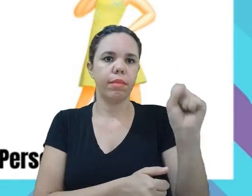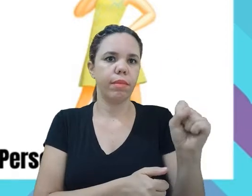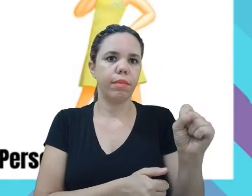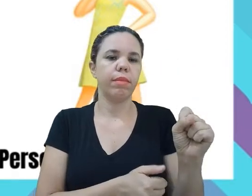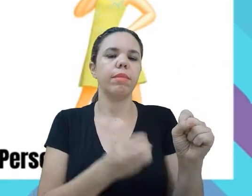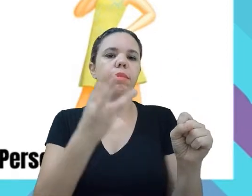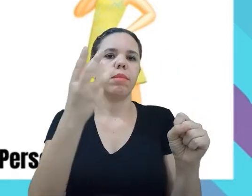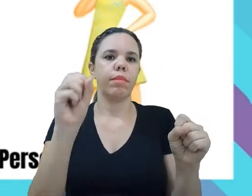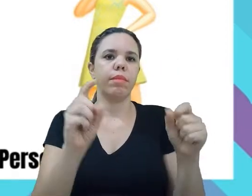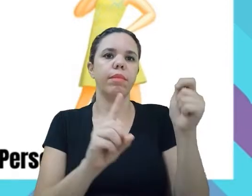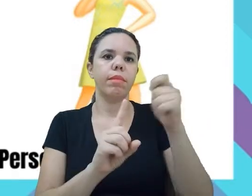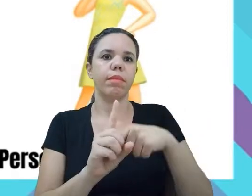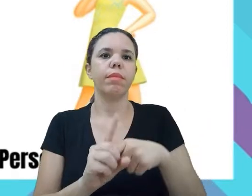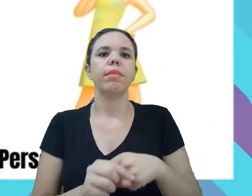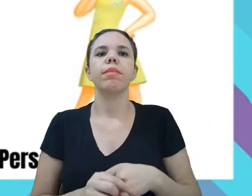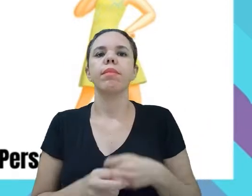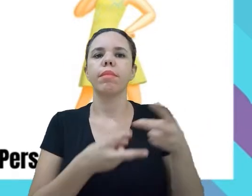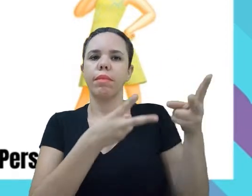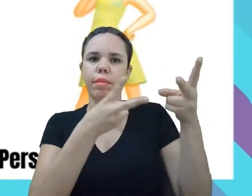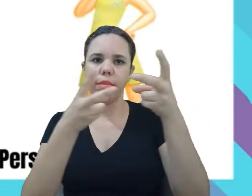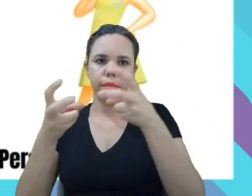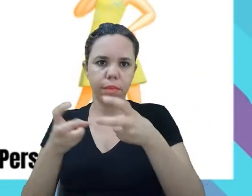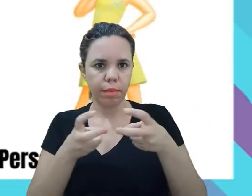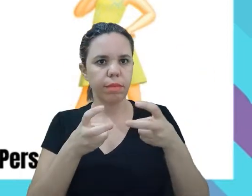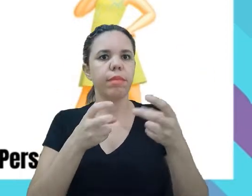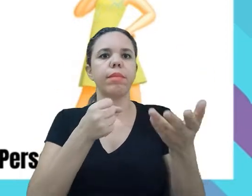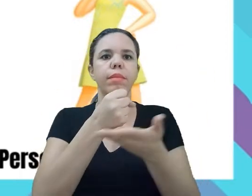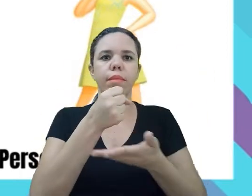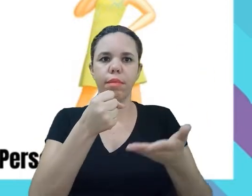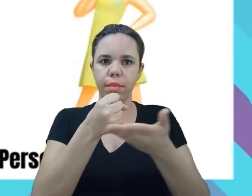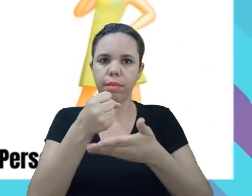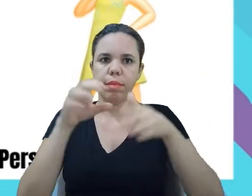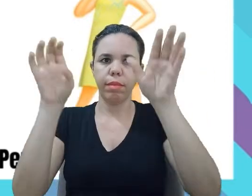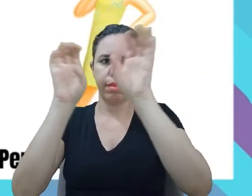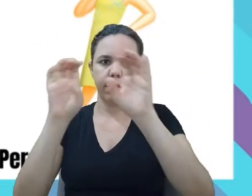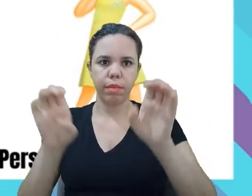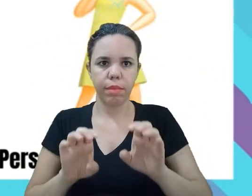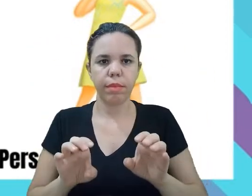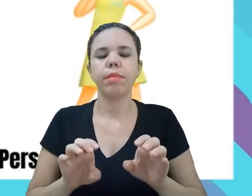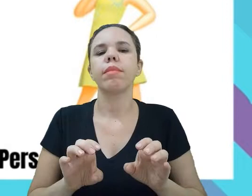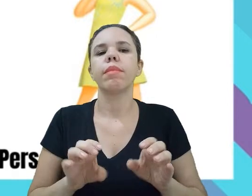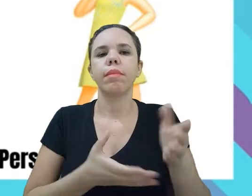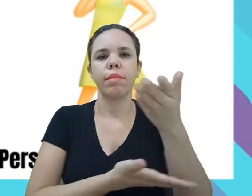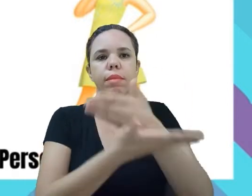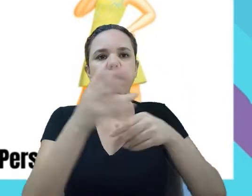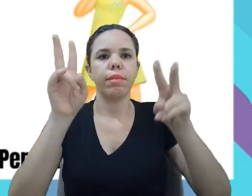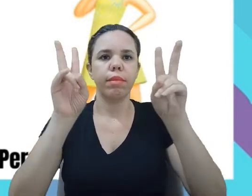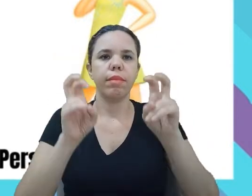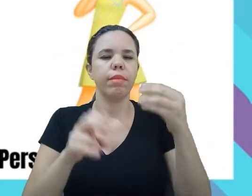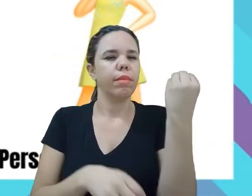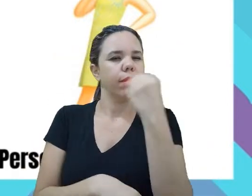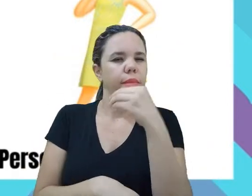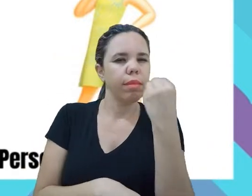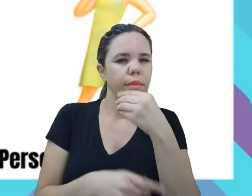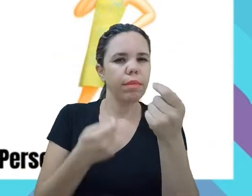característica principal do psicopata é ser o centro das atenções, e é o que o personagem da Alegria demonstra bastante em todo